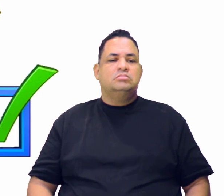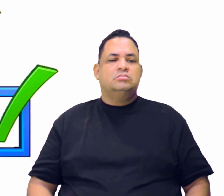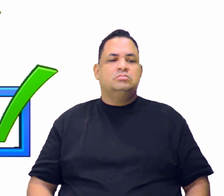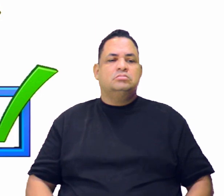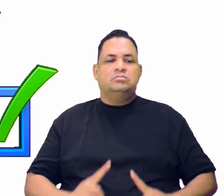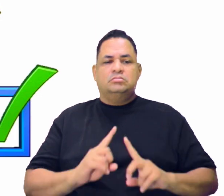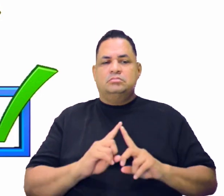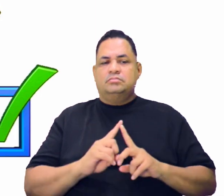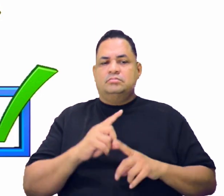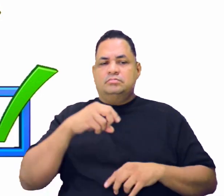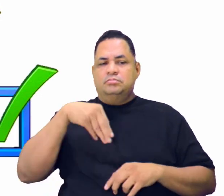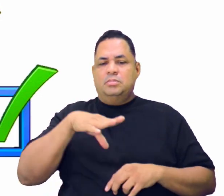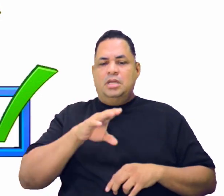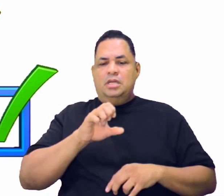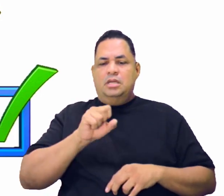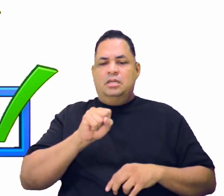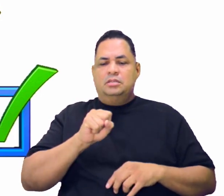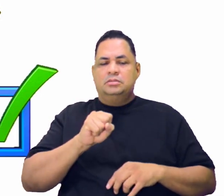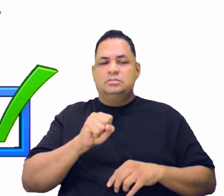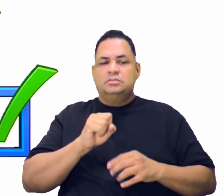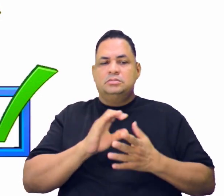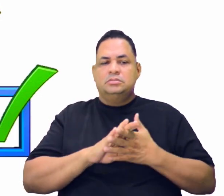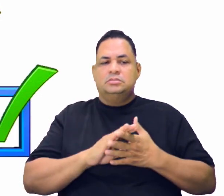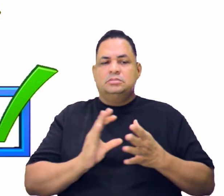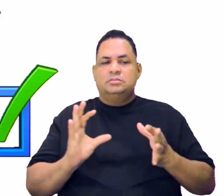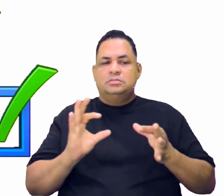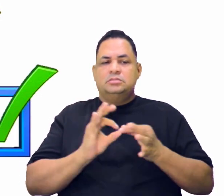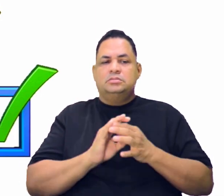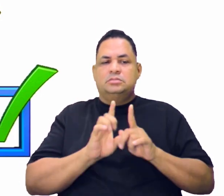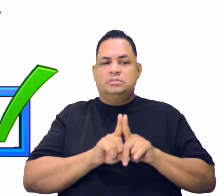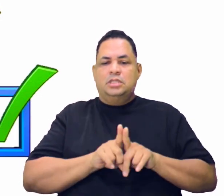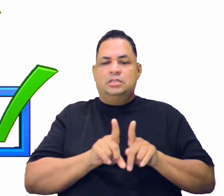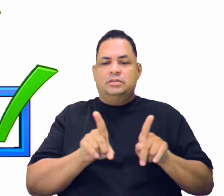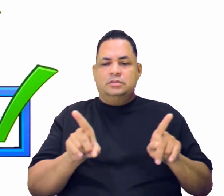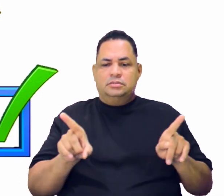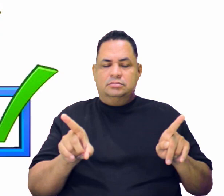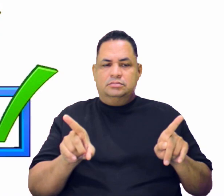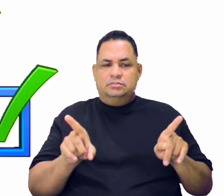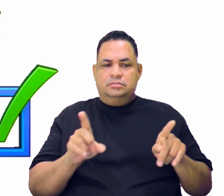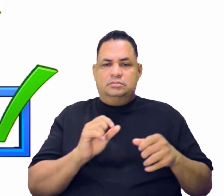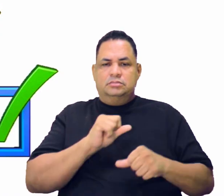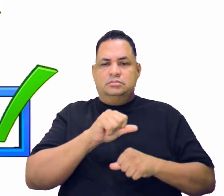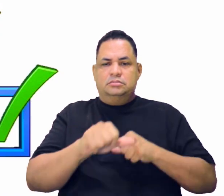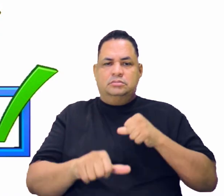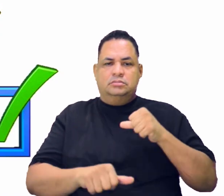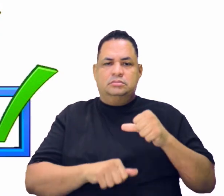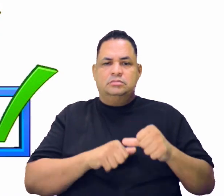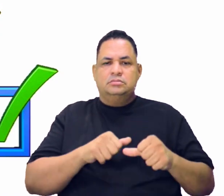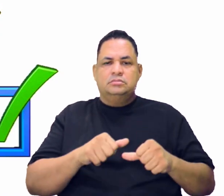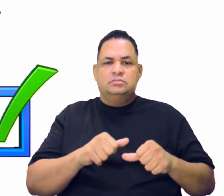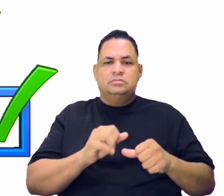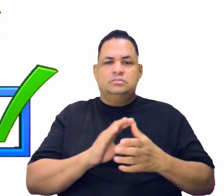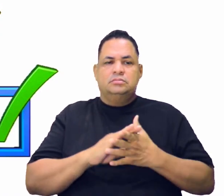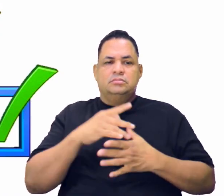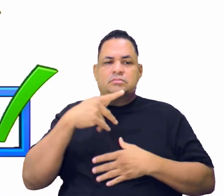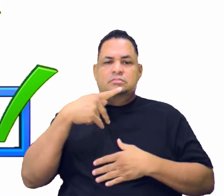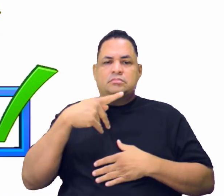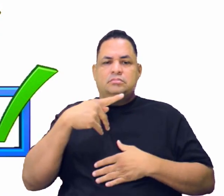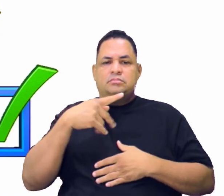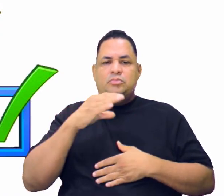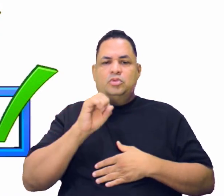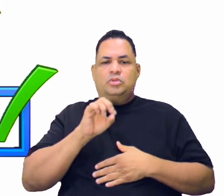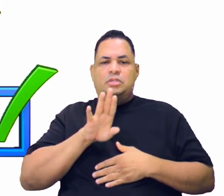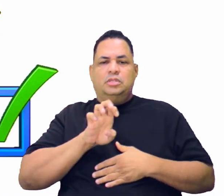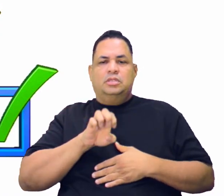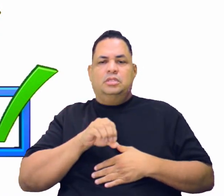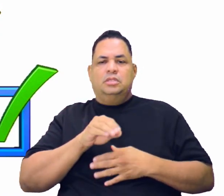olha só o mas, conjunção adversativa. Então, eu posso colocar, correu muito,